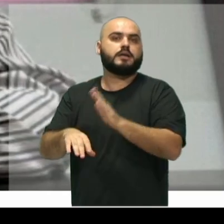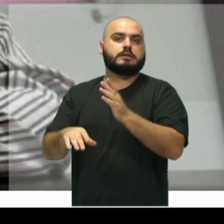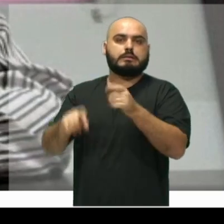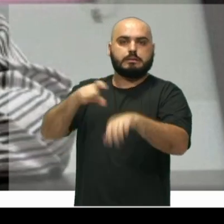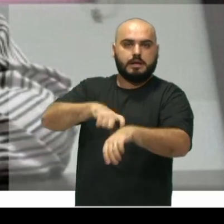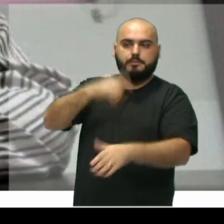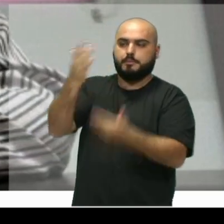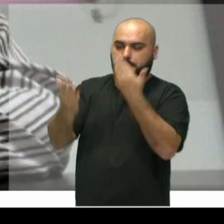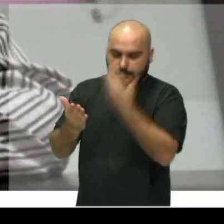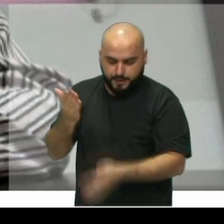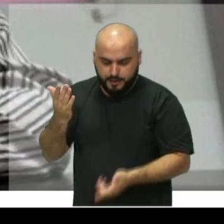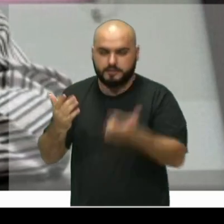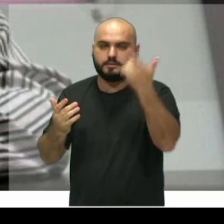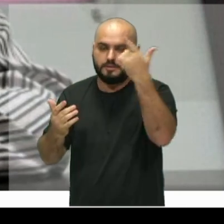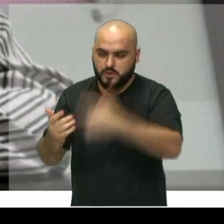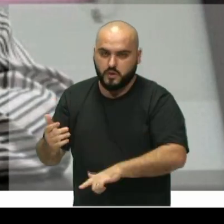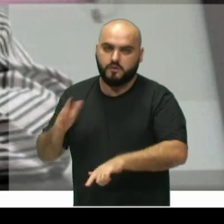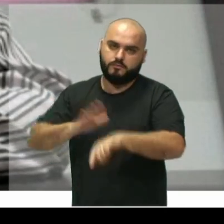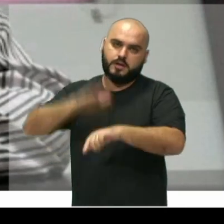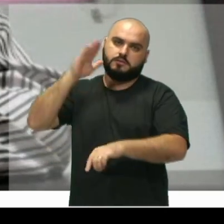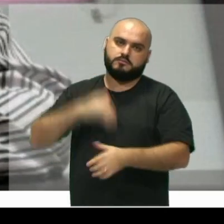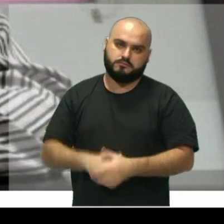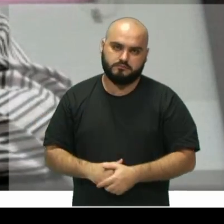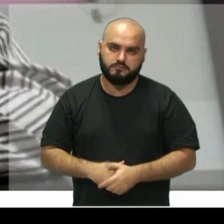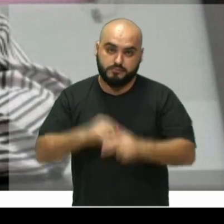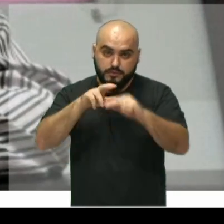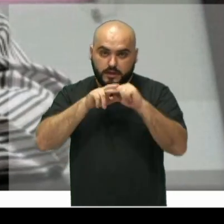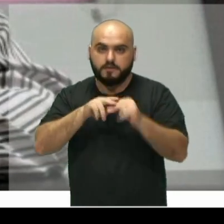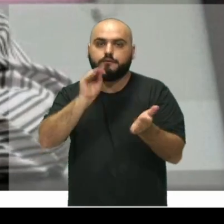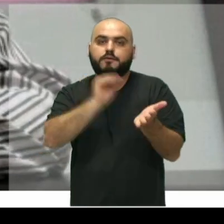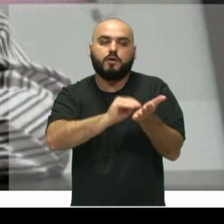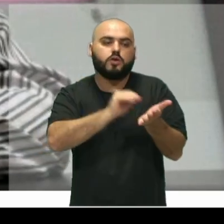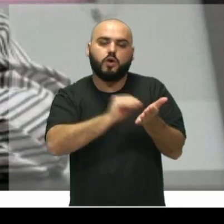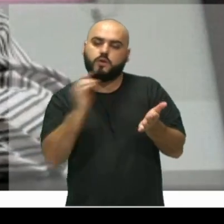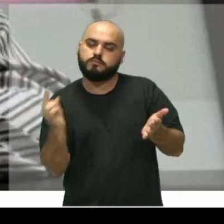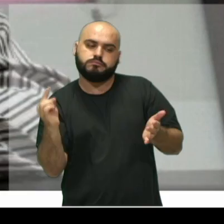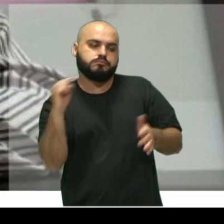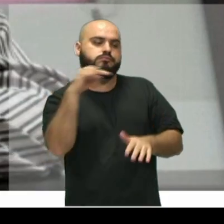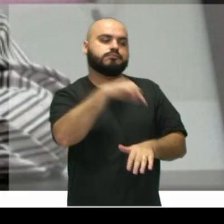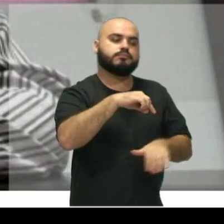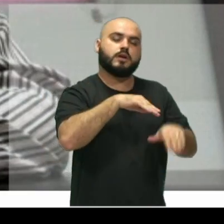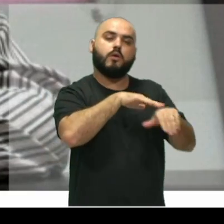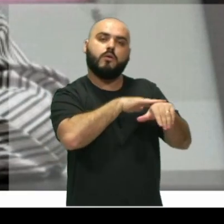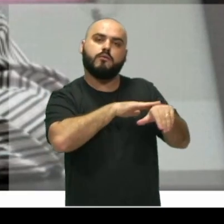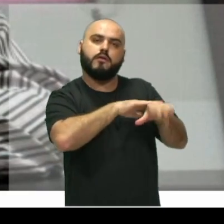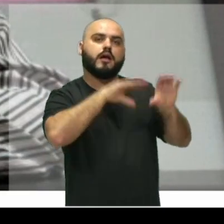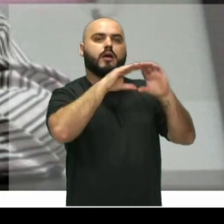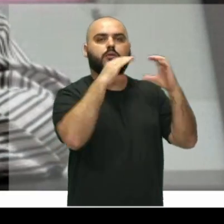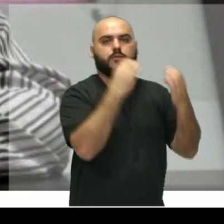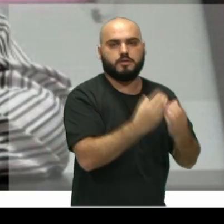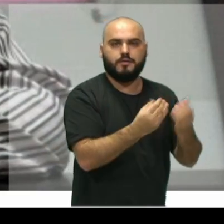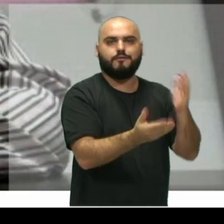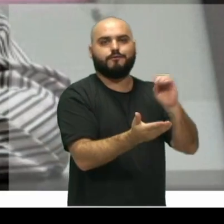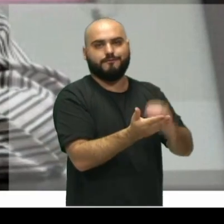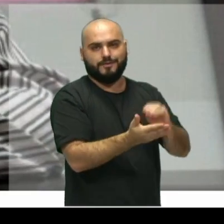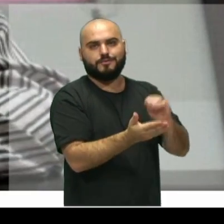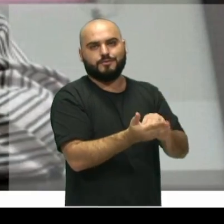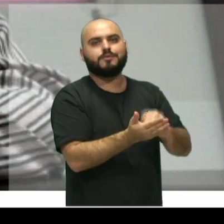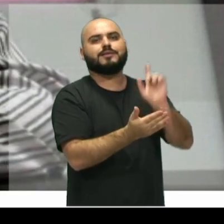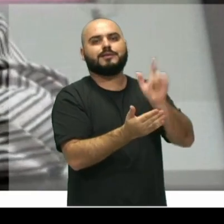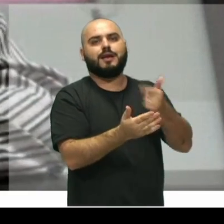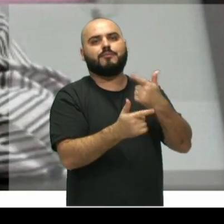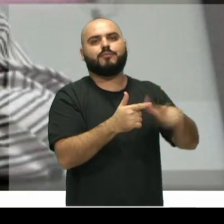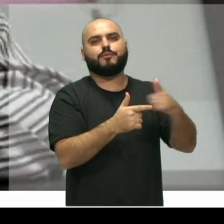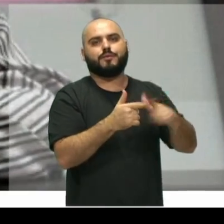tão boa que se tivesse elaborado ela desde o primeiro momento, com as características que a comunidade apontava que seriam problemas no futuro.